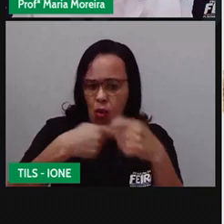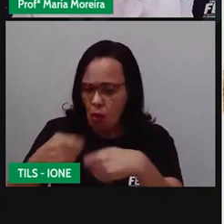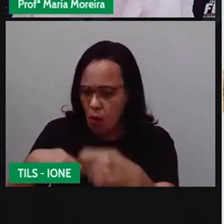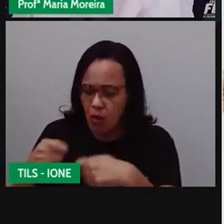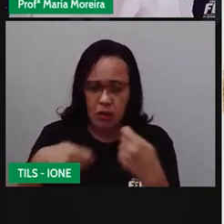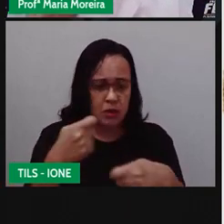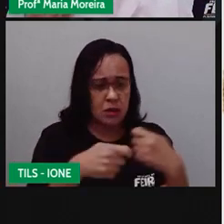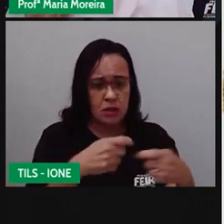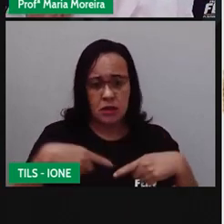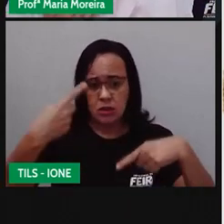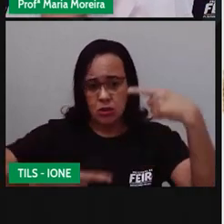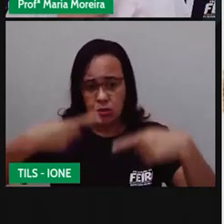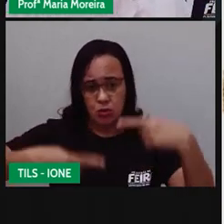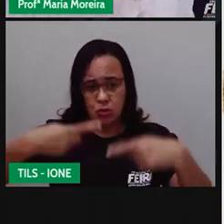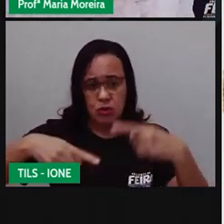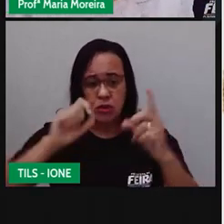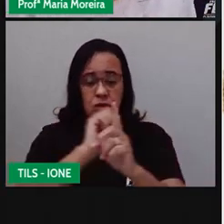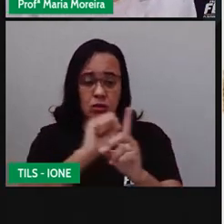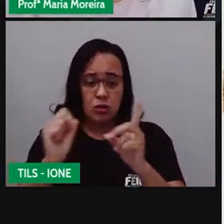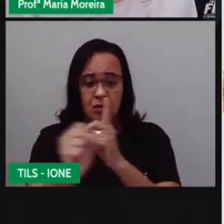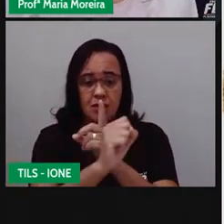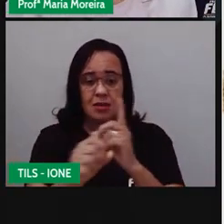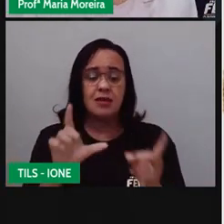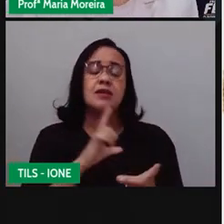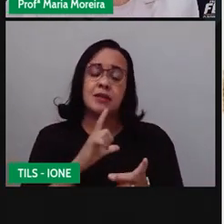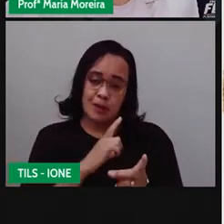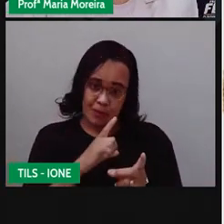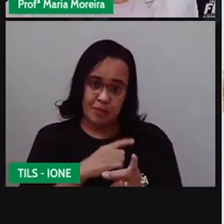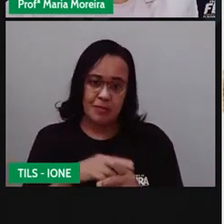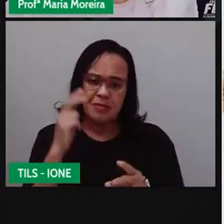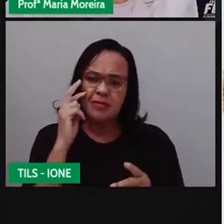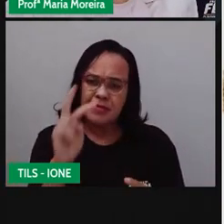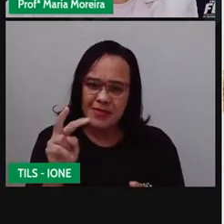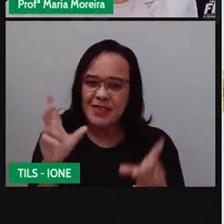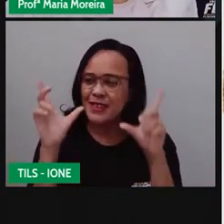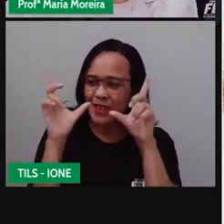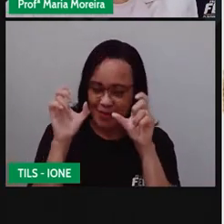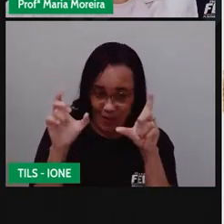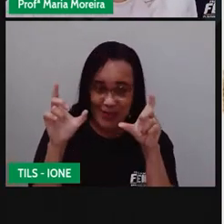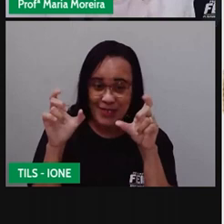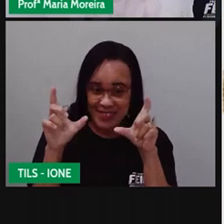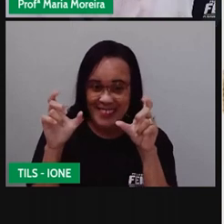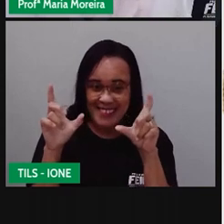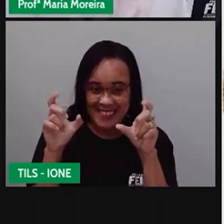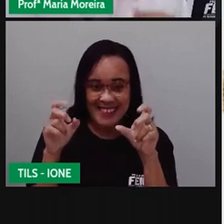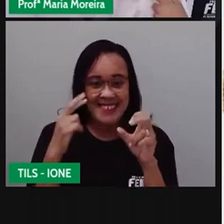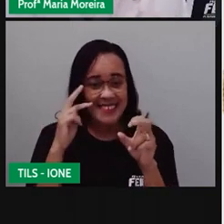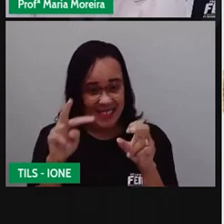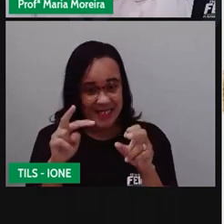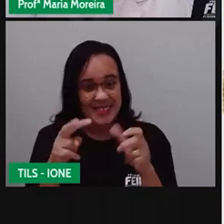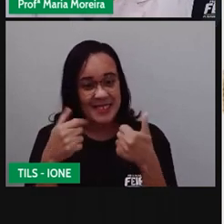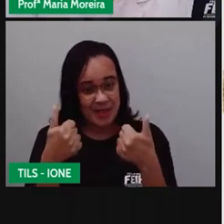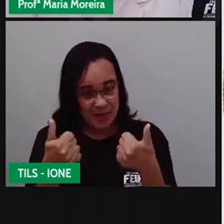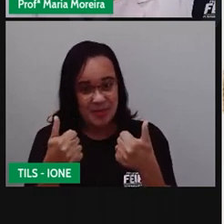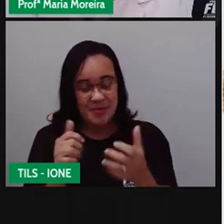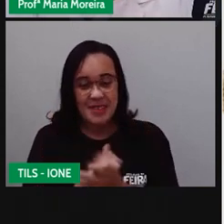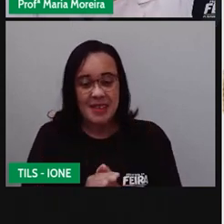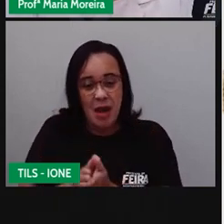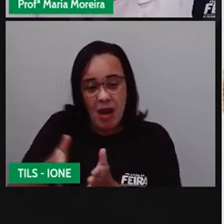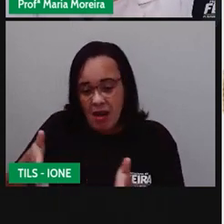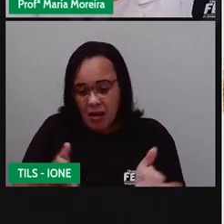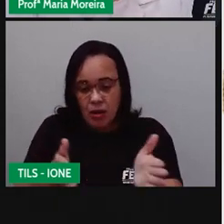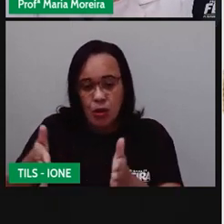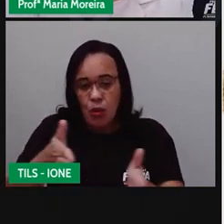social. Olha só para essa imagem aí que interessante, viu, Ione? Porque olha só. A estrada, né,